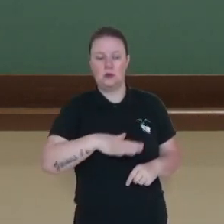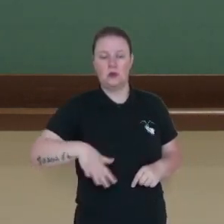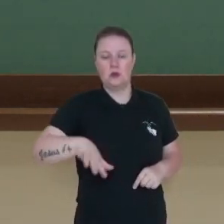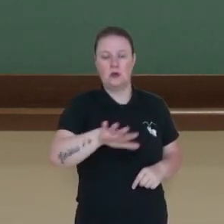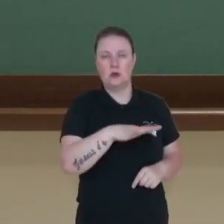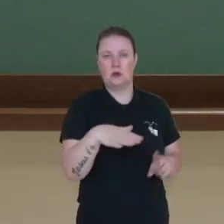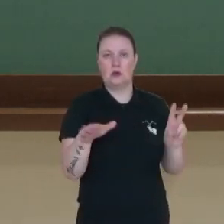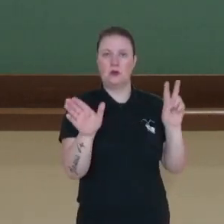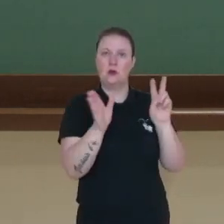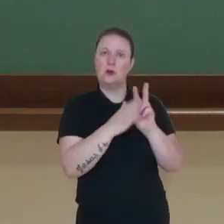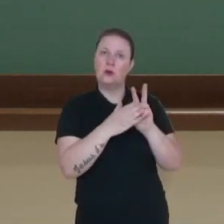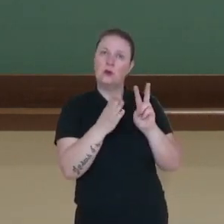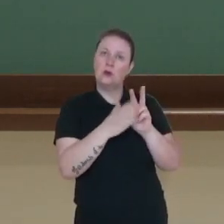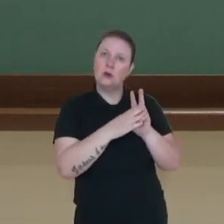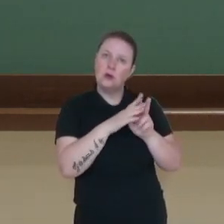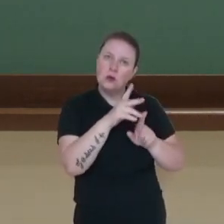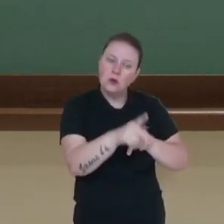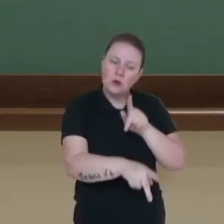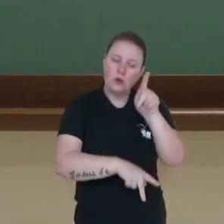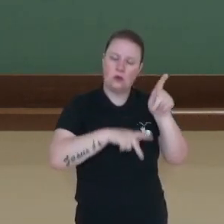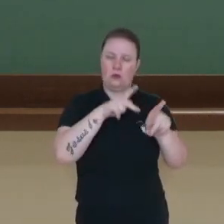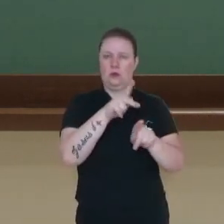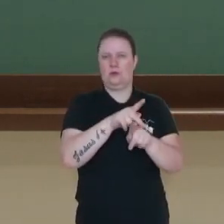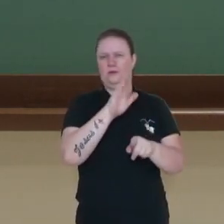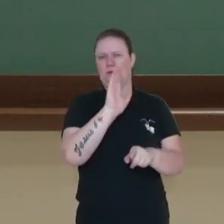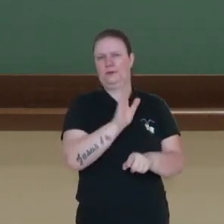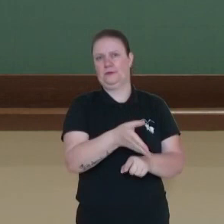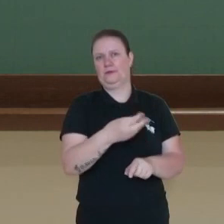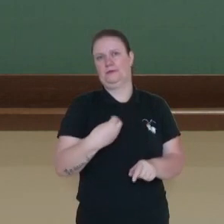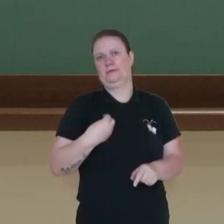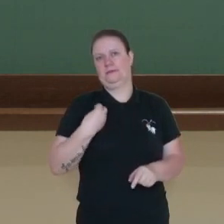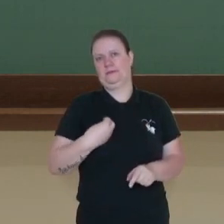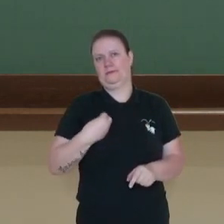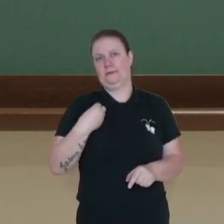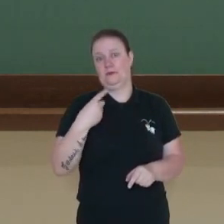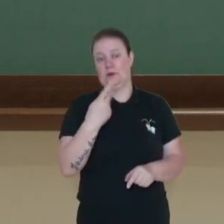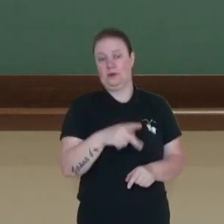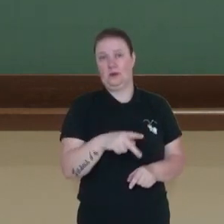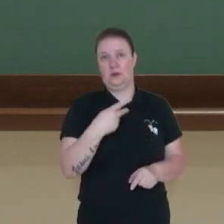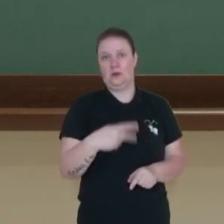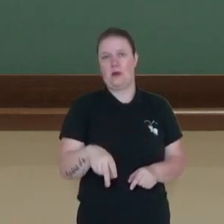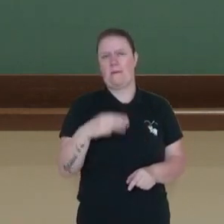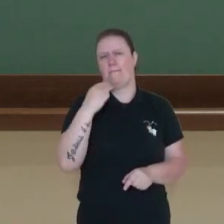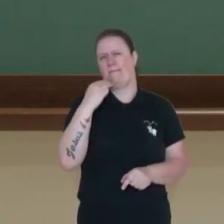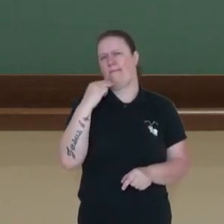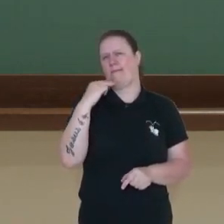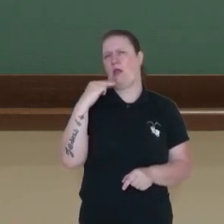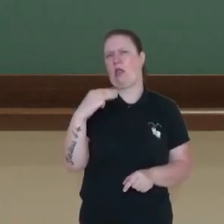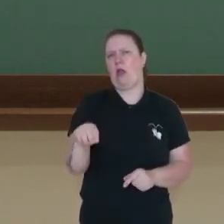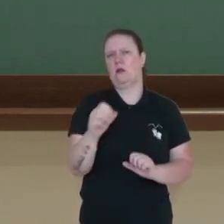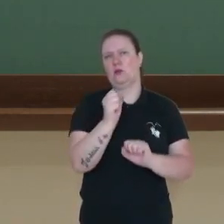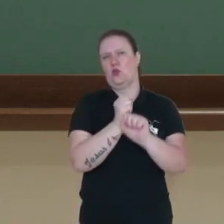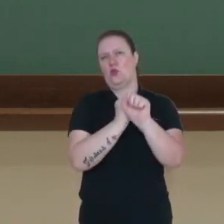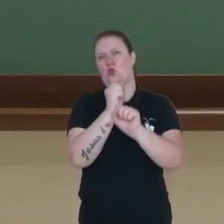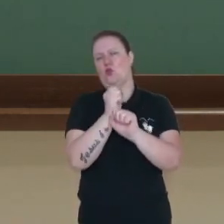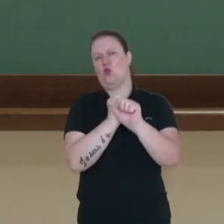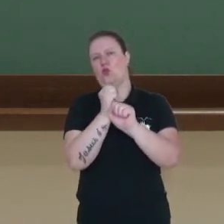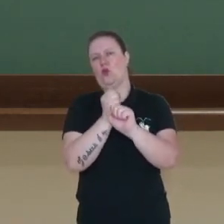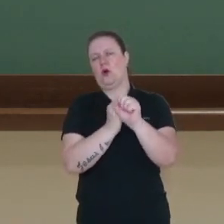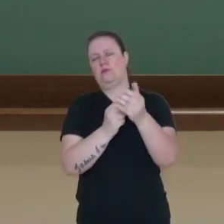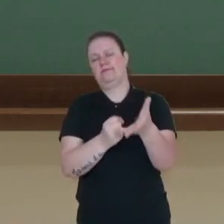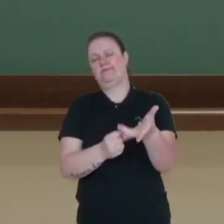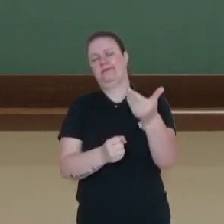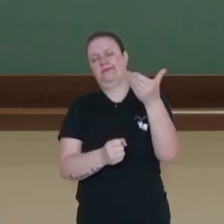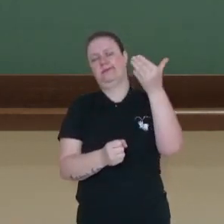os indígenas, que já habitavam o território paranaense há milhares de anos, antes mesmo da